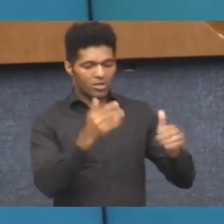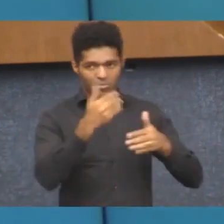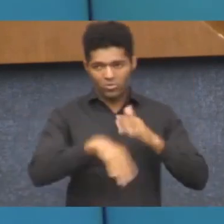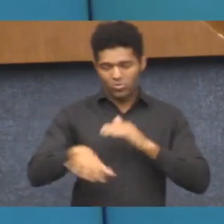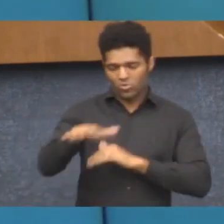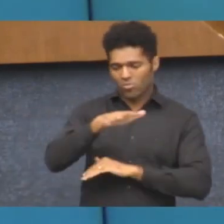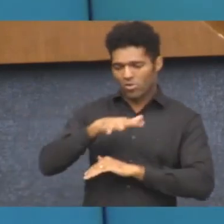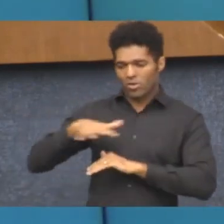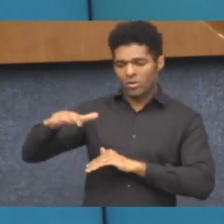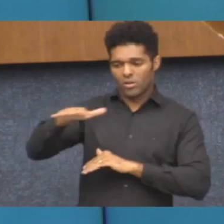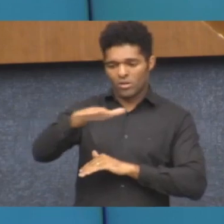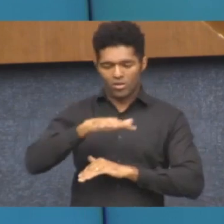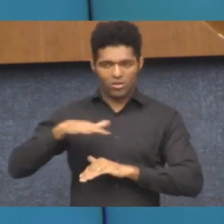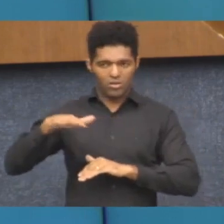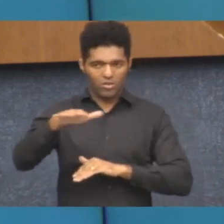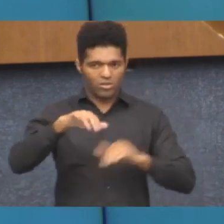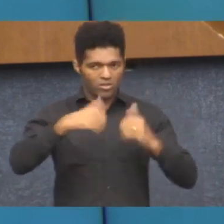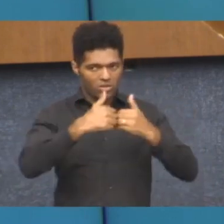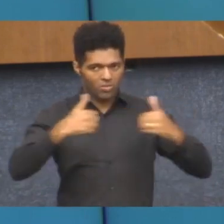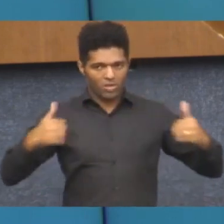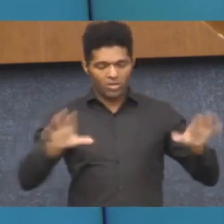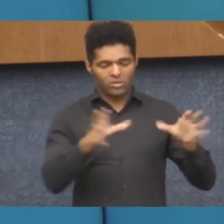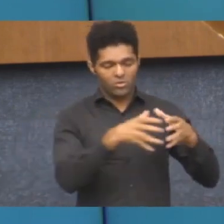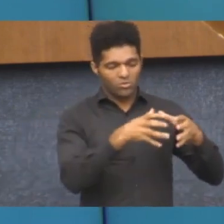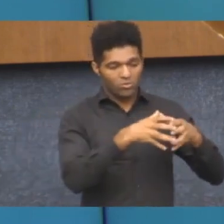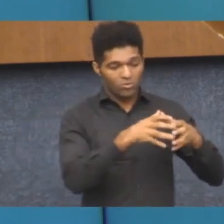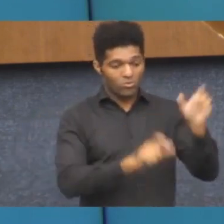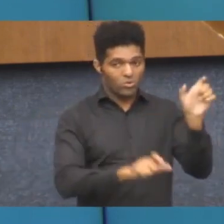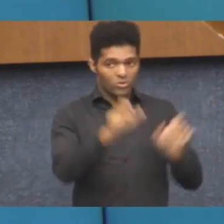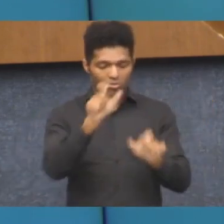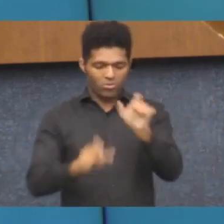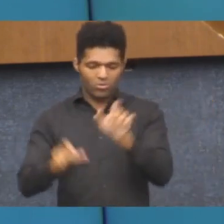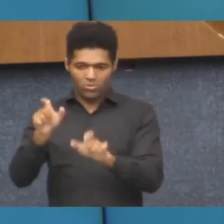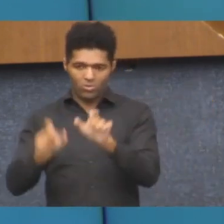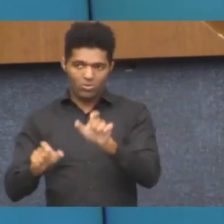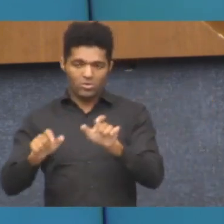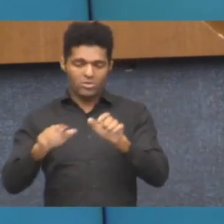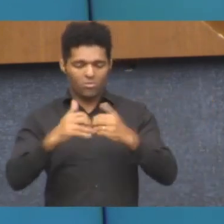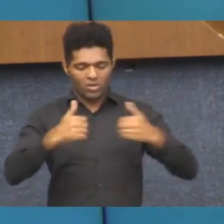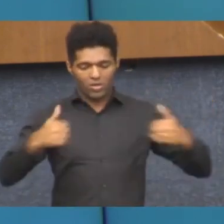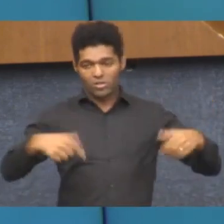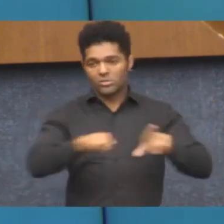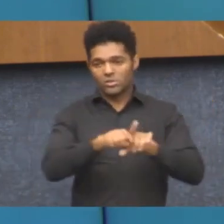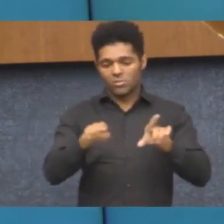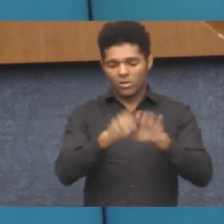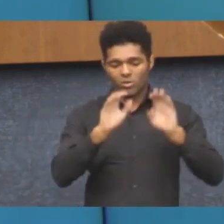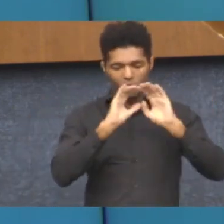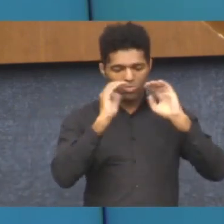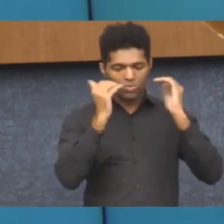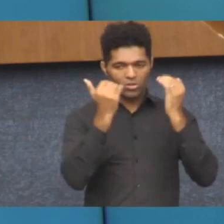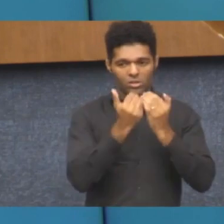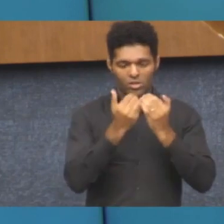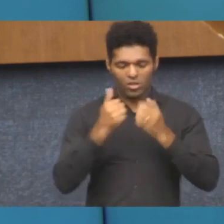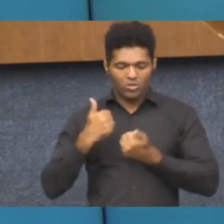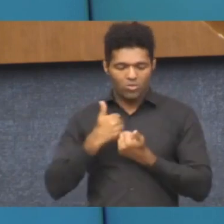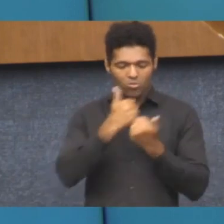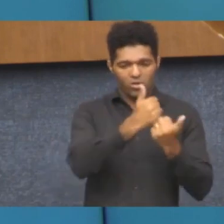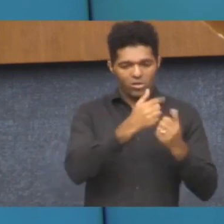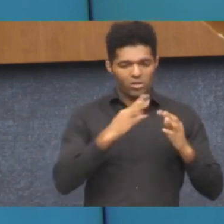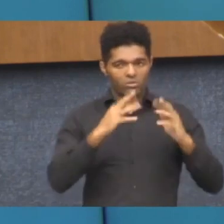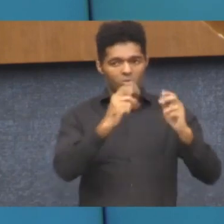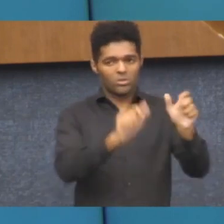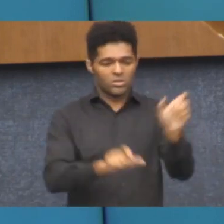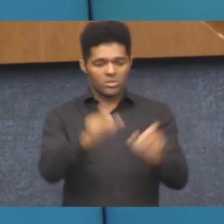um território específico, com um grupo de pessoas específica, né, com uma comunidade, acompanhando essas pessoas em toda a